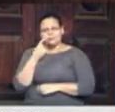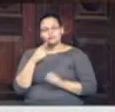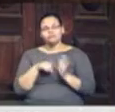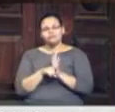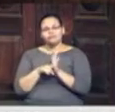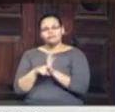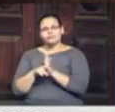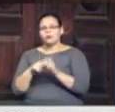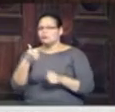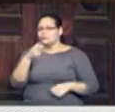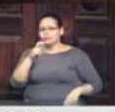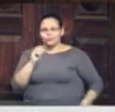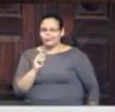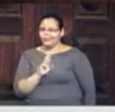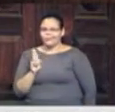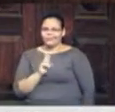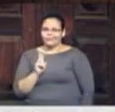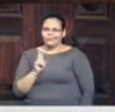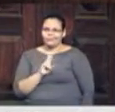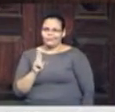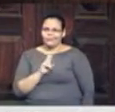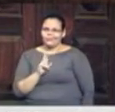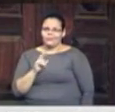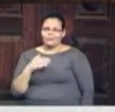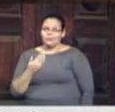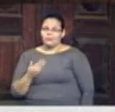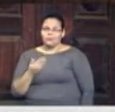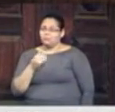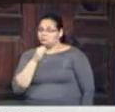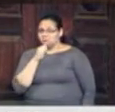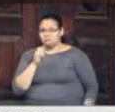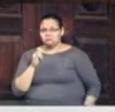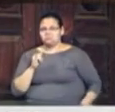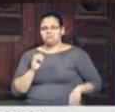que R$ 150 não indeniza